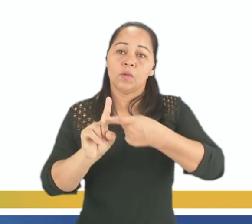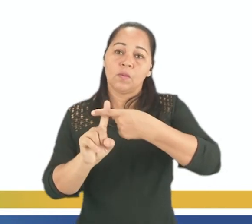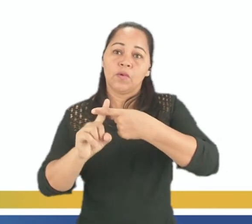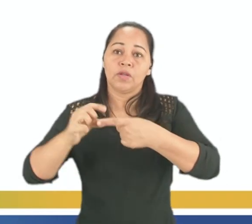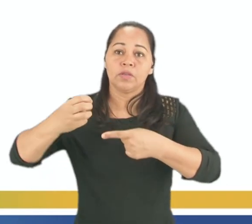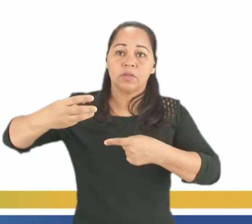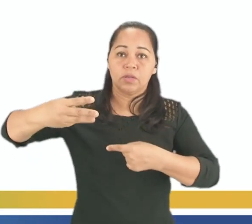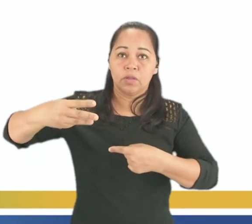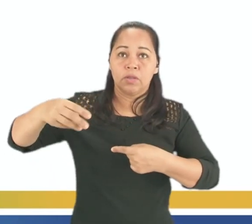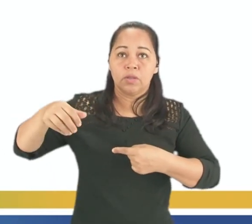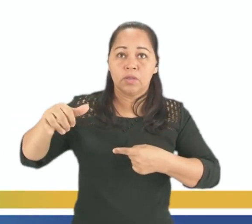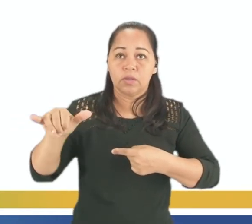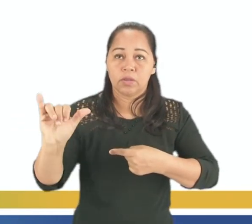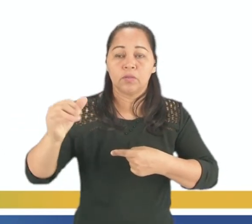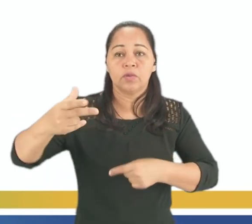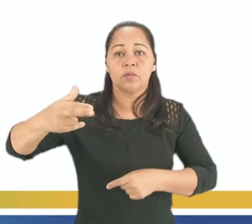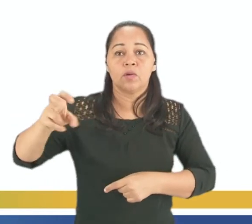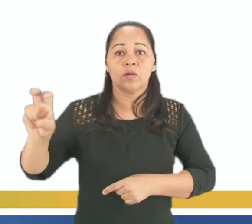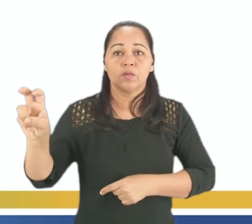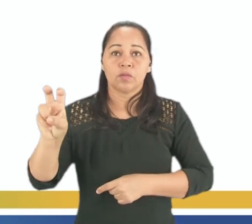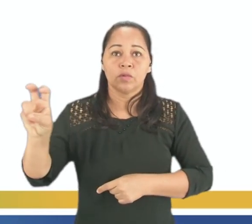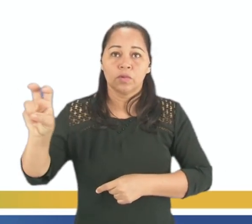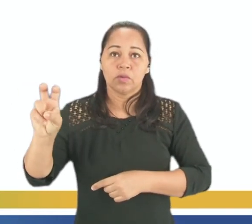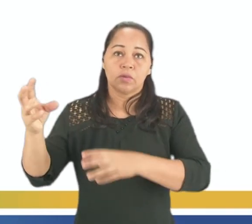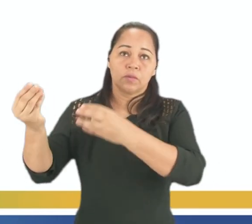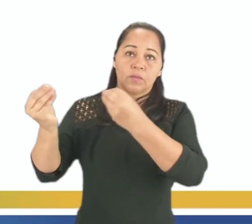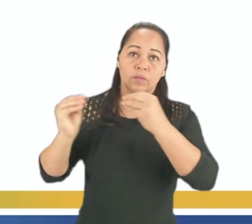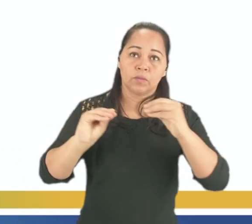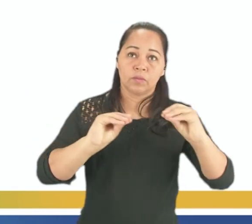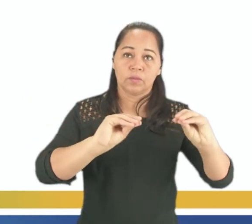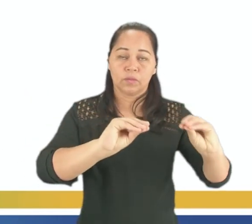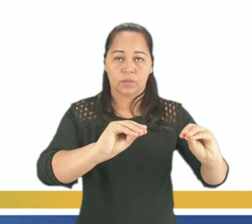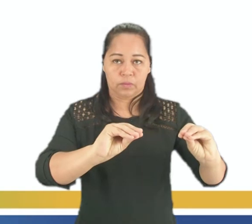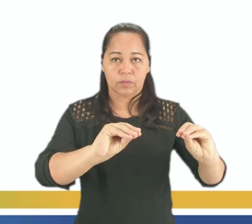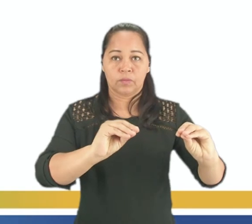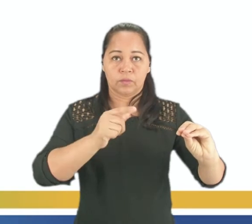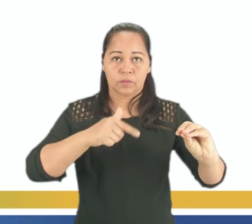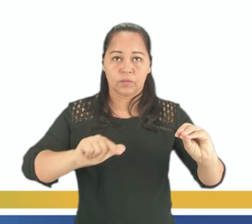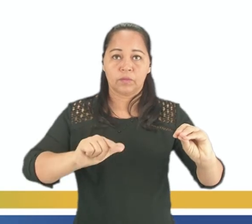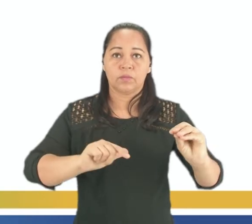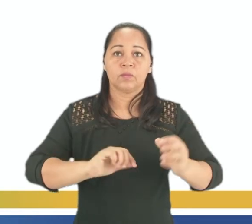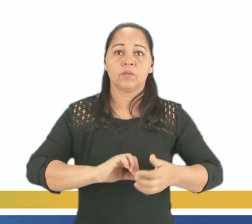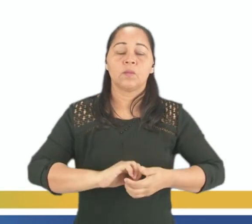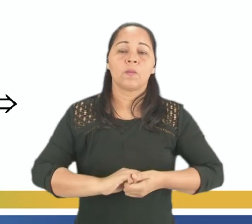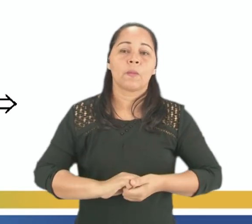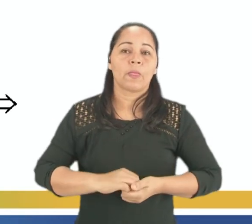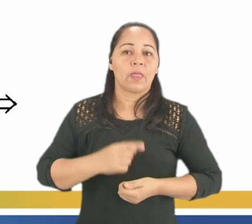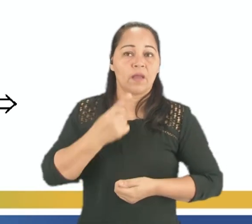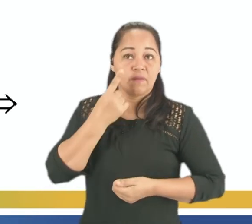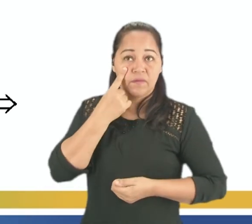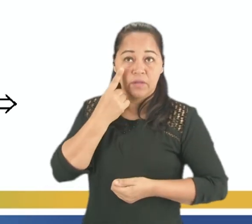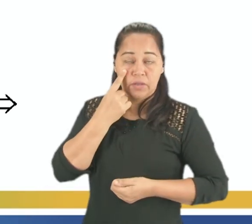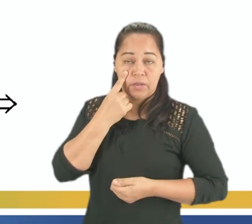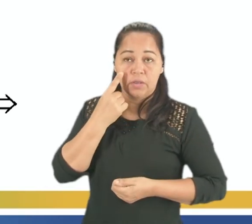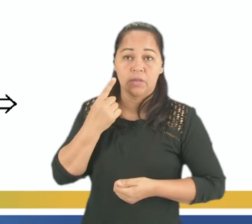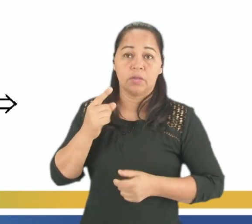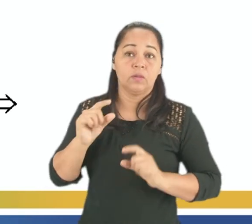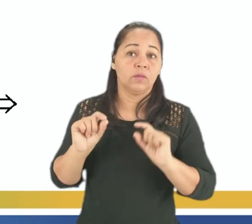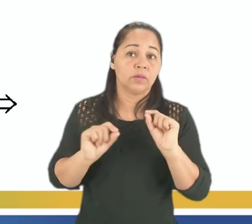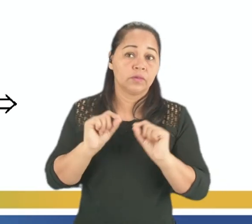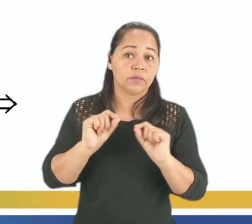menos 2. Repetiremos o 3y igual a 55. Observe que agora